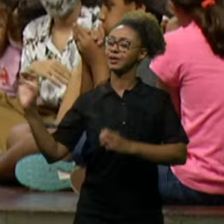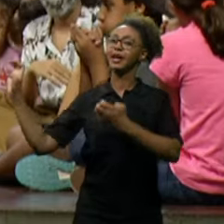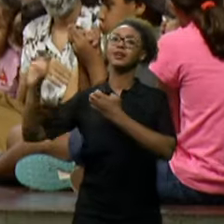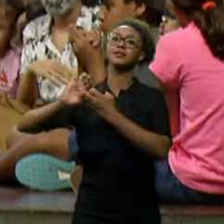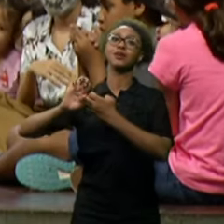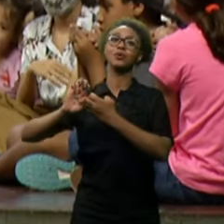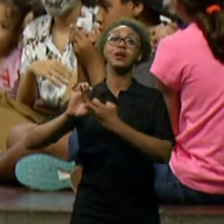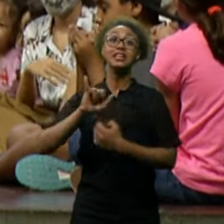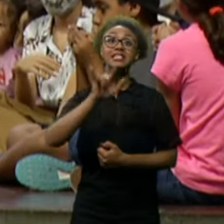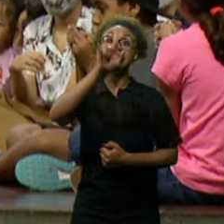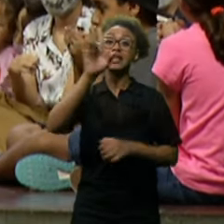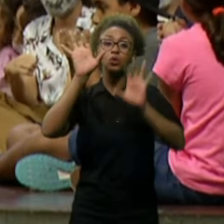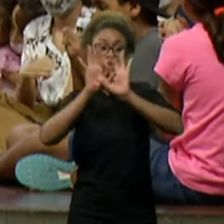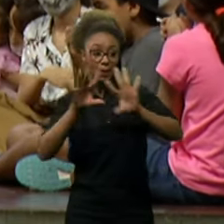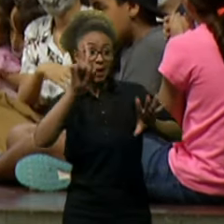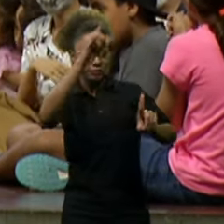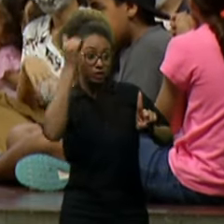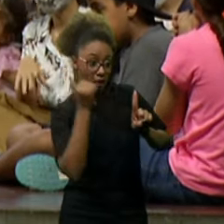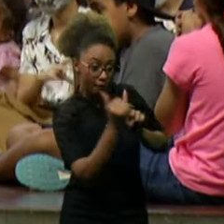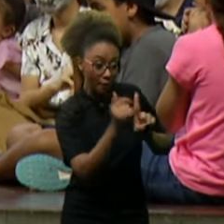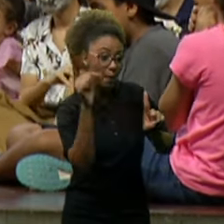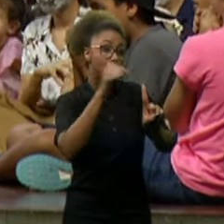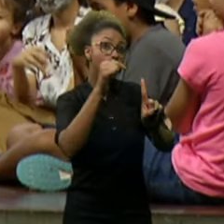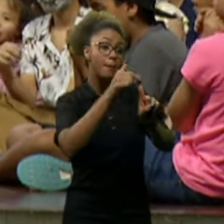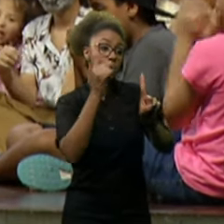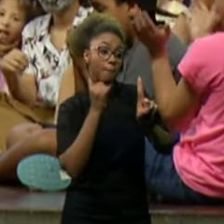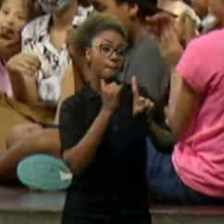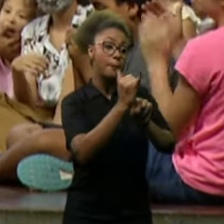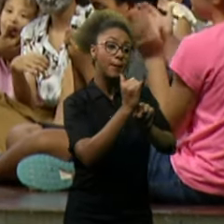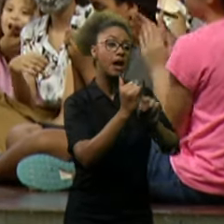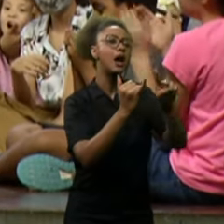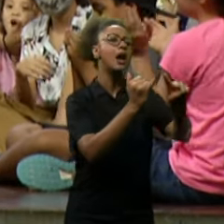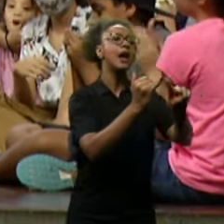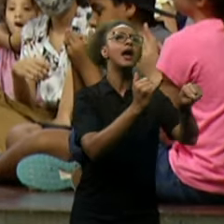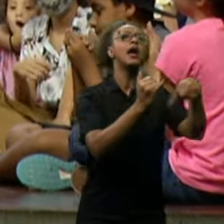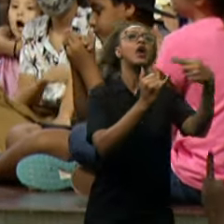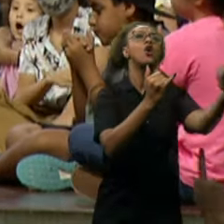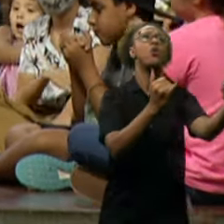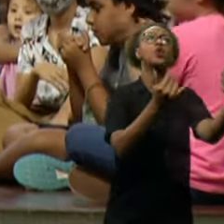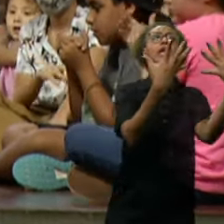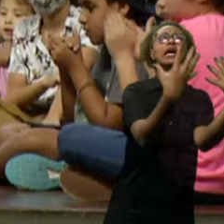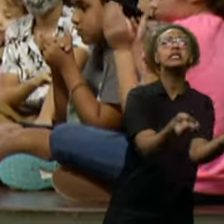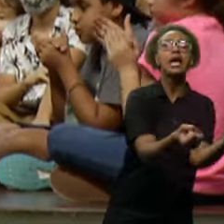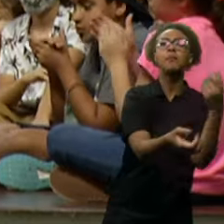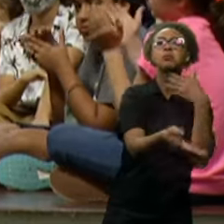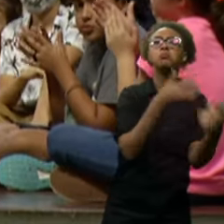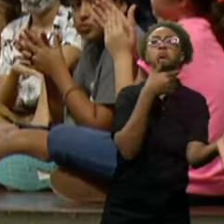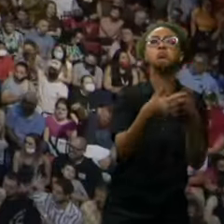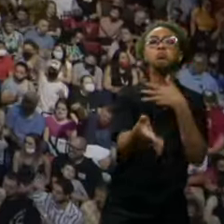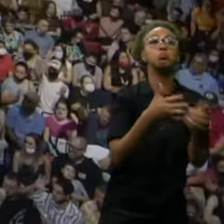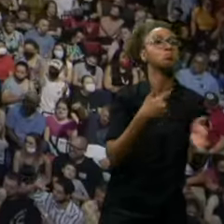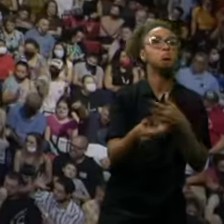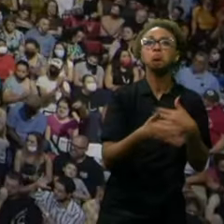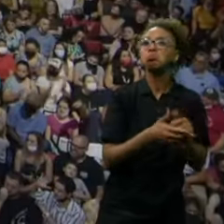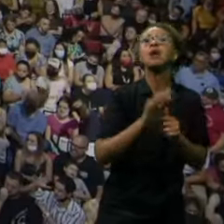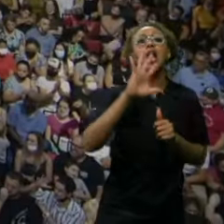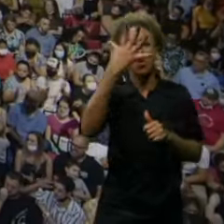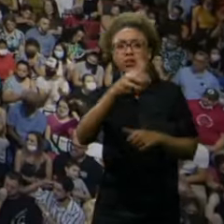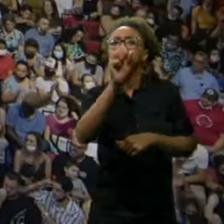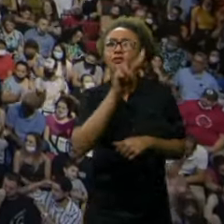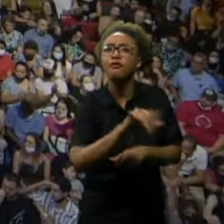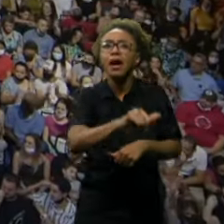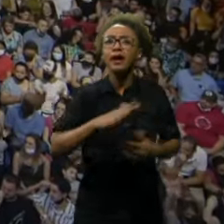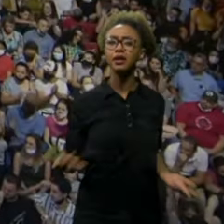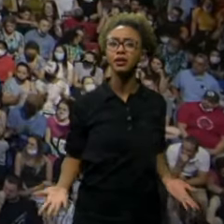autorizado por Deus a libera uma palavra de Deus não conta com a fé de quem recebe Deus conta com a fé de quem libera quando você está autorizado a